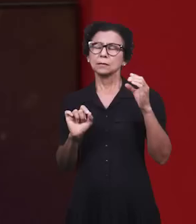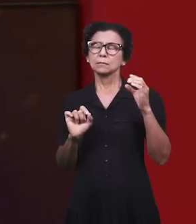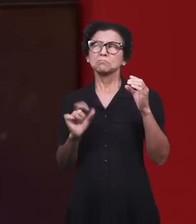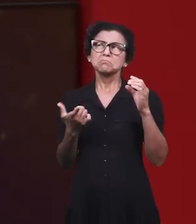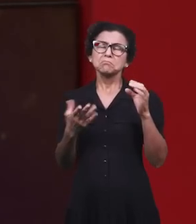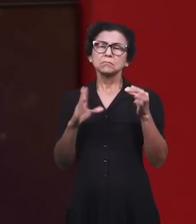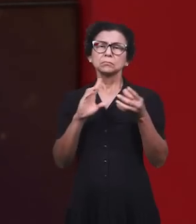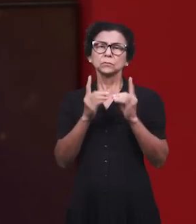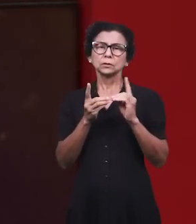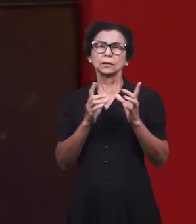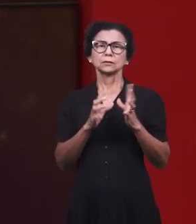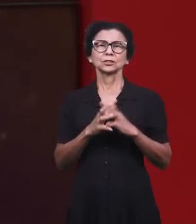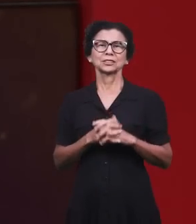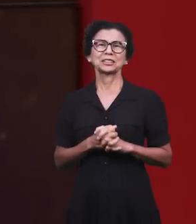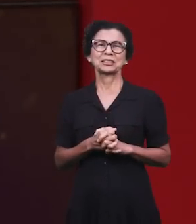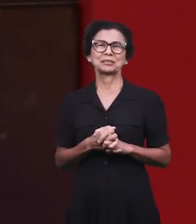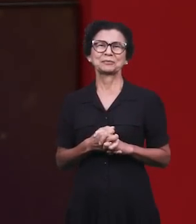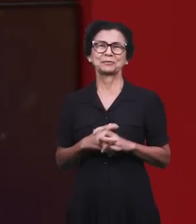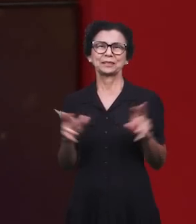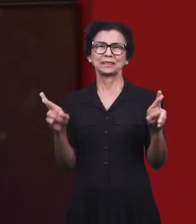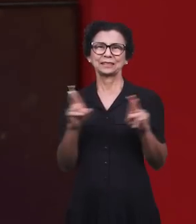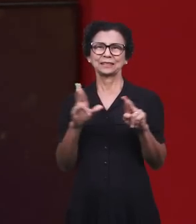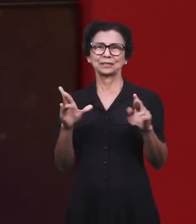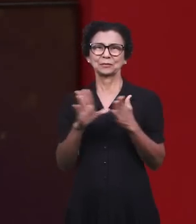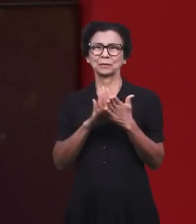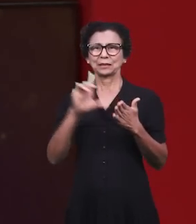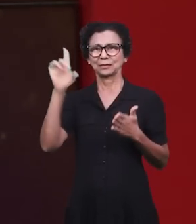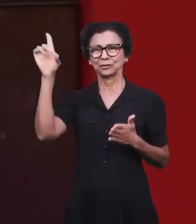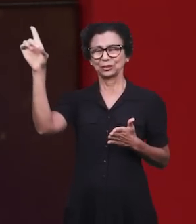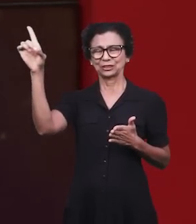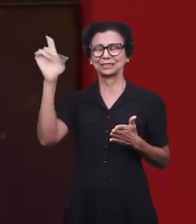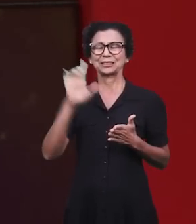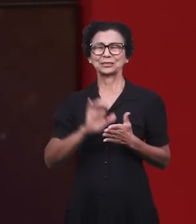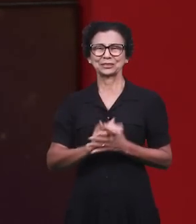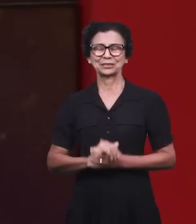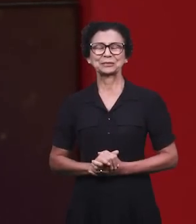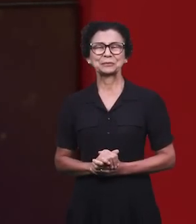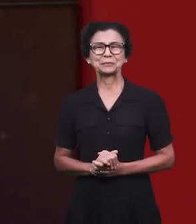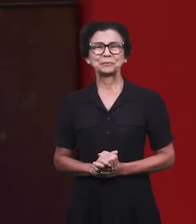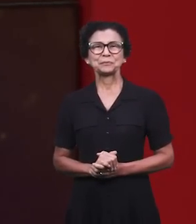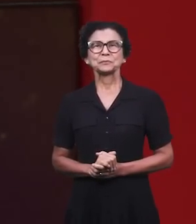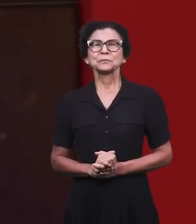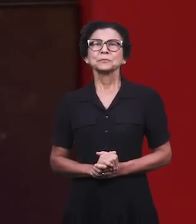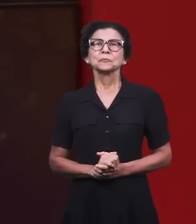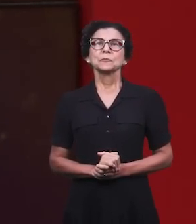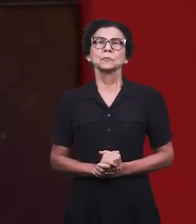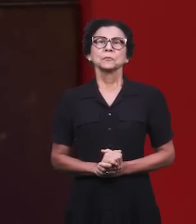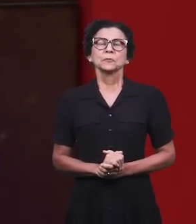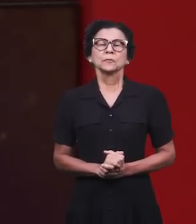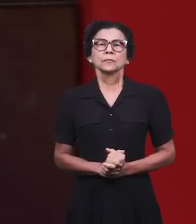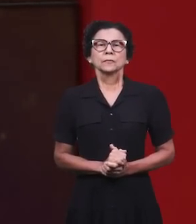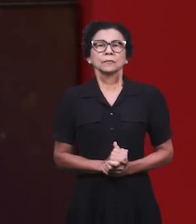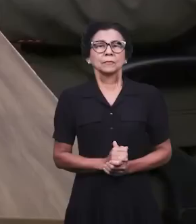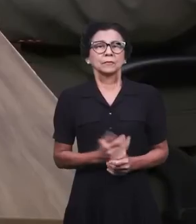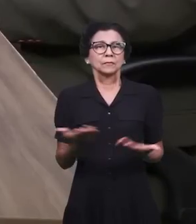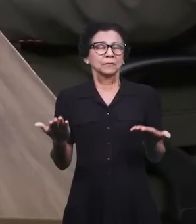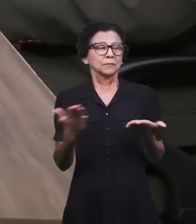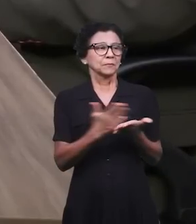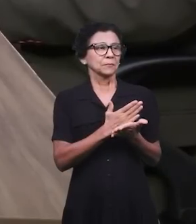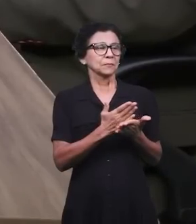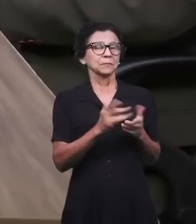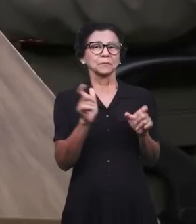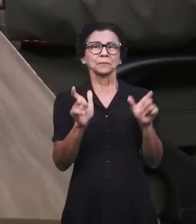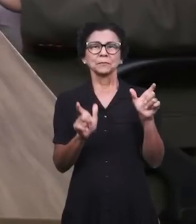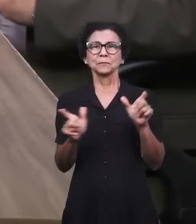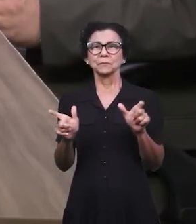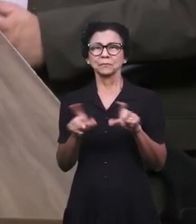para tratar a respeito das coisas do Senhor, aquilo que está registrado na Palavra de Deus. Nós estamos aqui com alguns componentes, então,